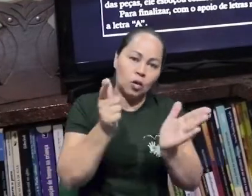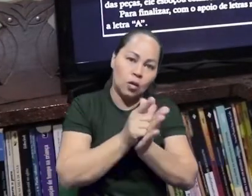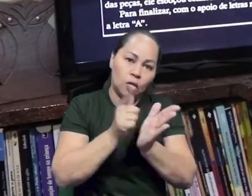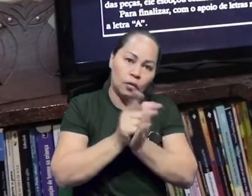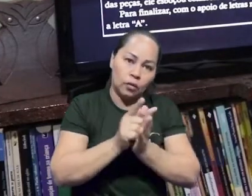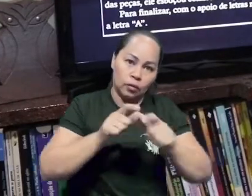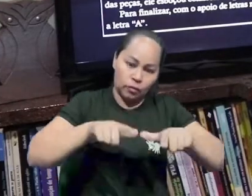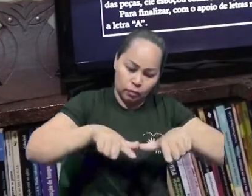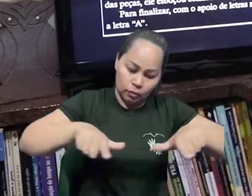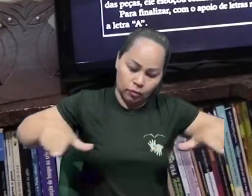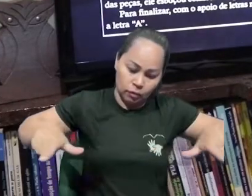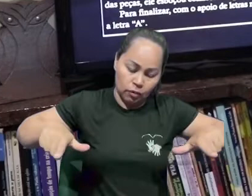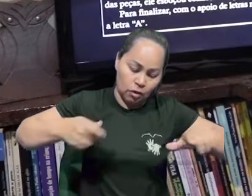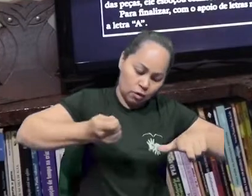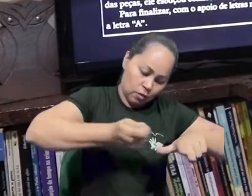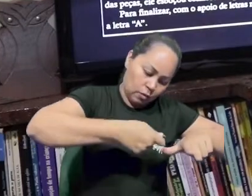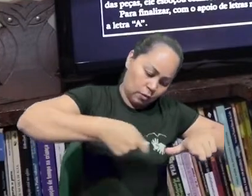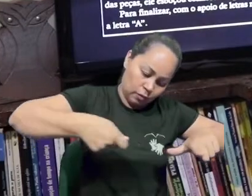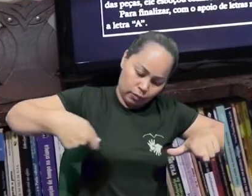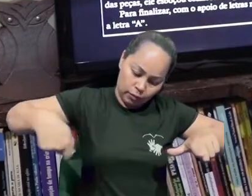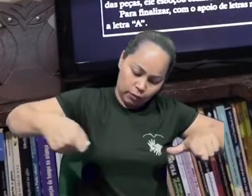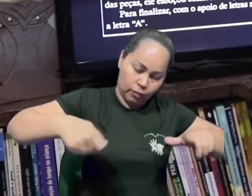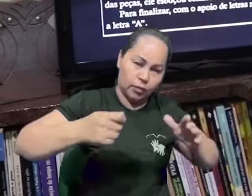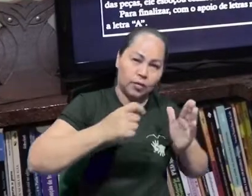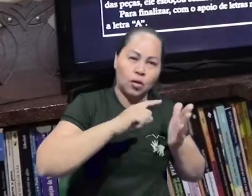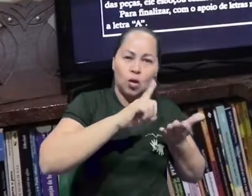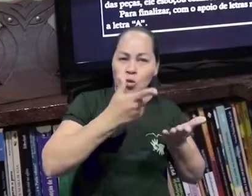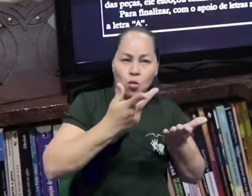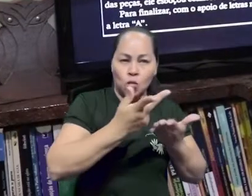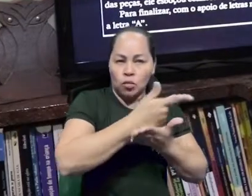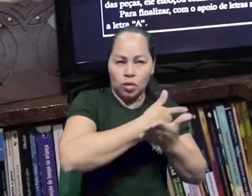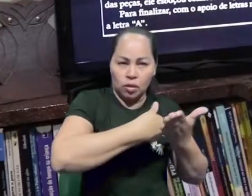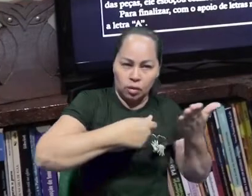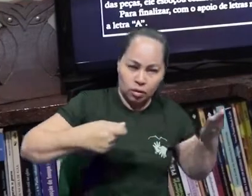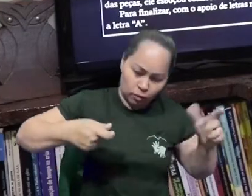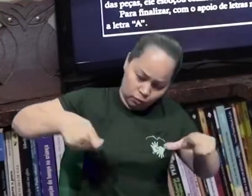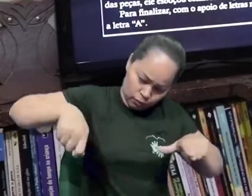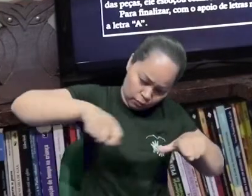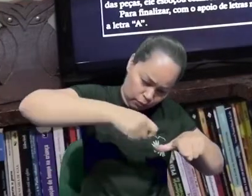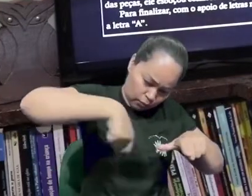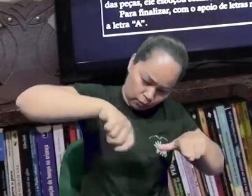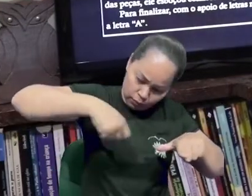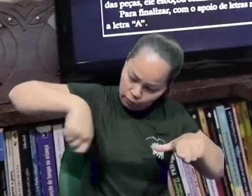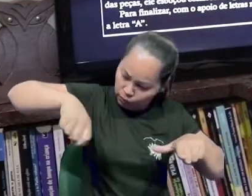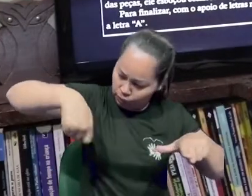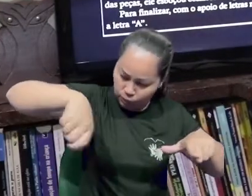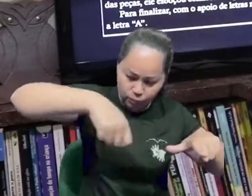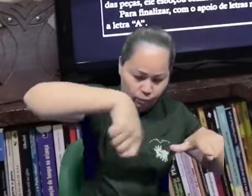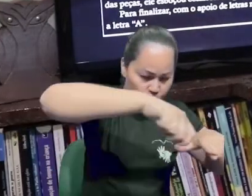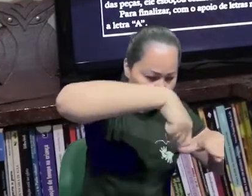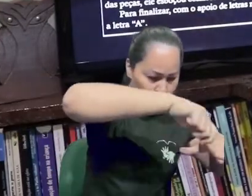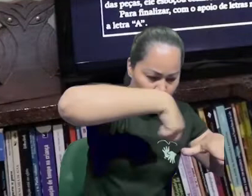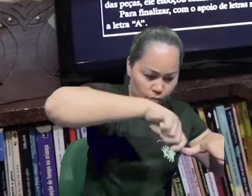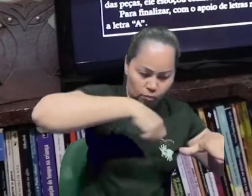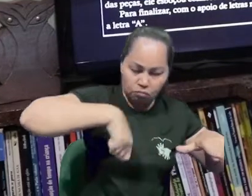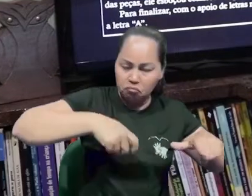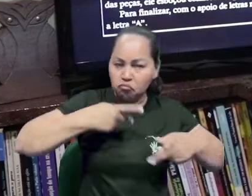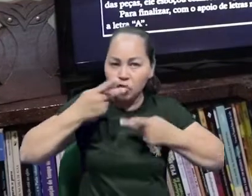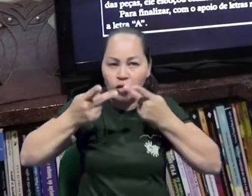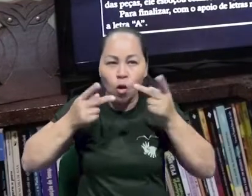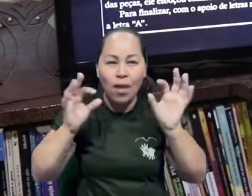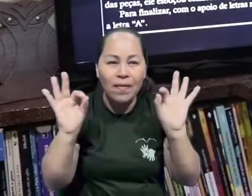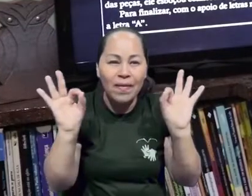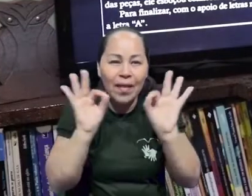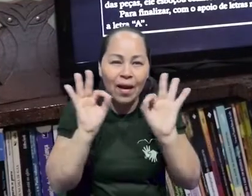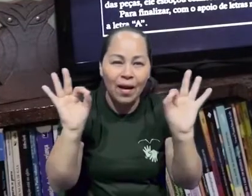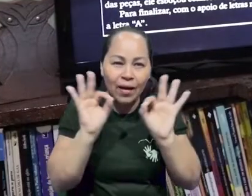uma folha que estava sobre a mesa e fez um desenho espiral em toda a folha, sem esboçar nenhuma comunicação.